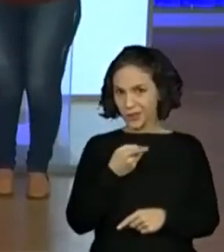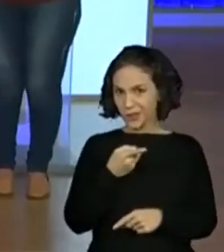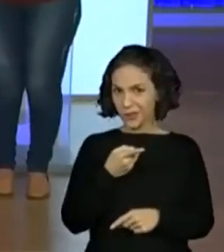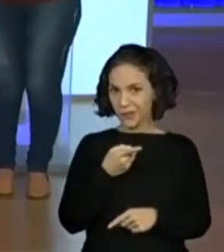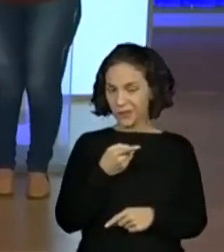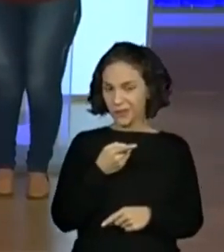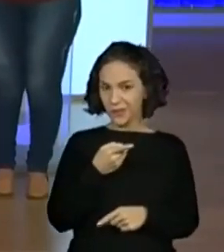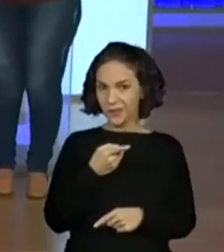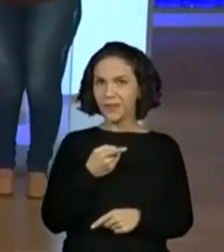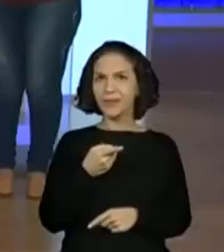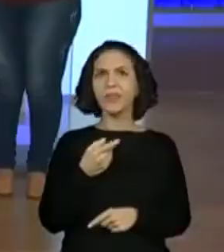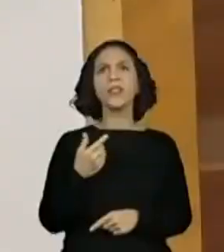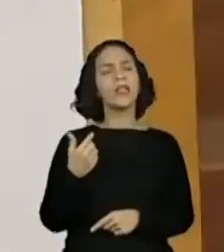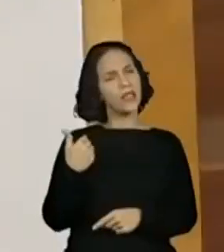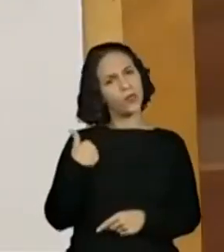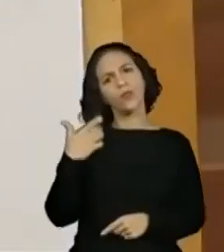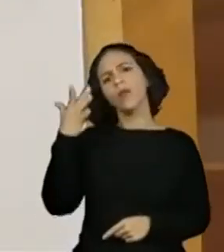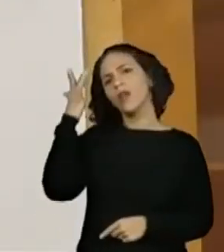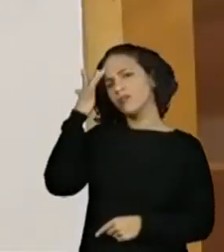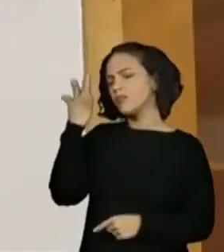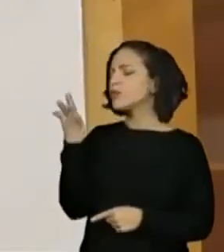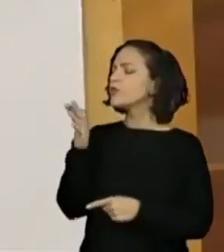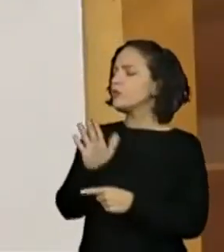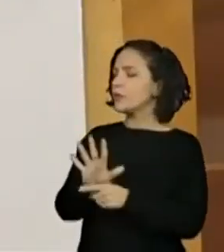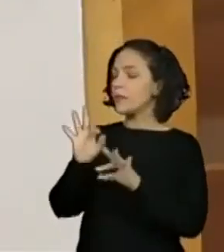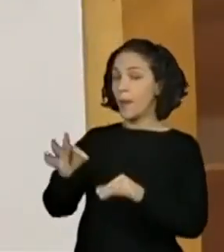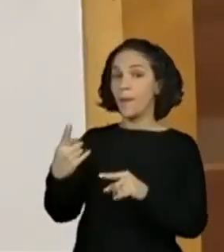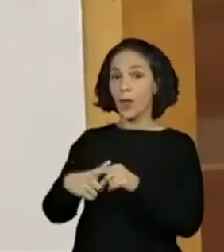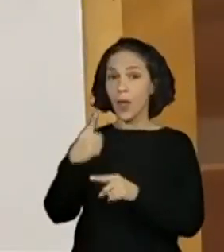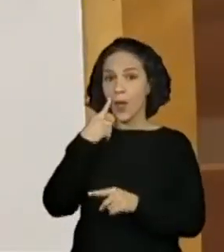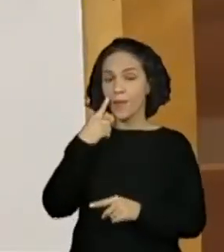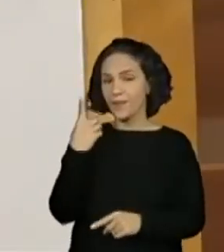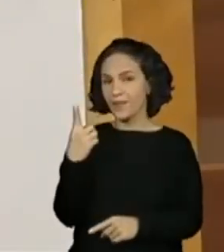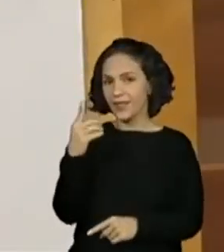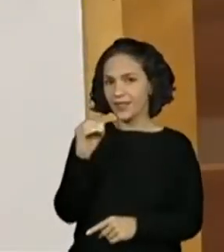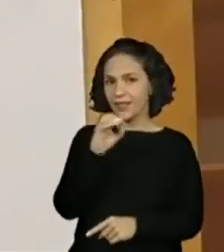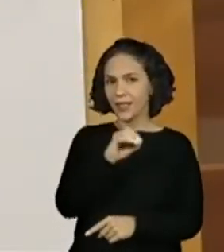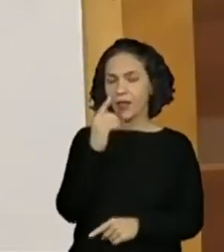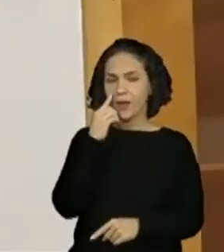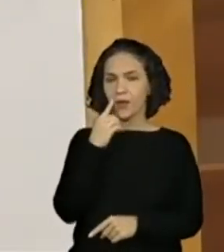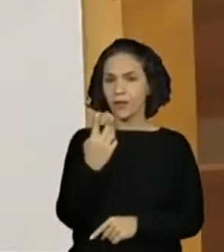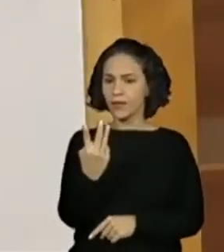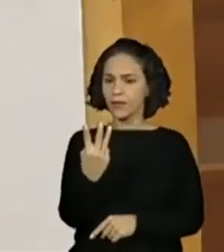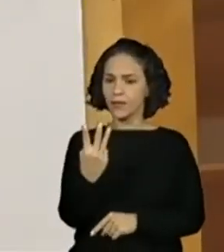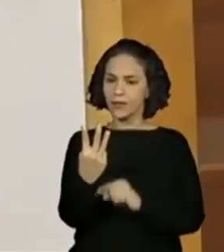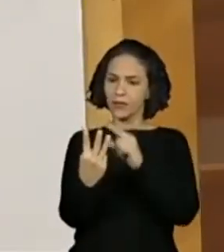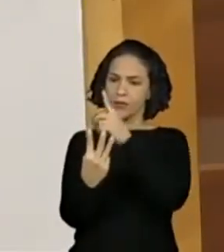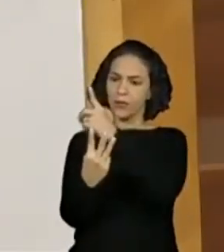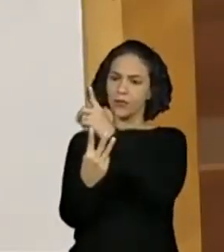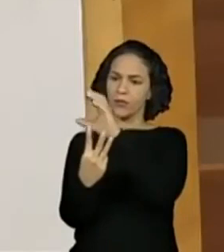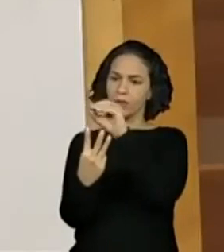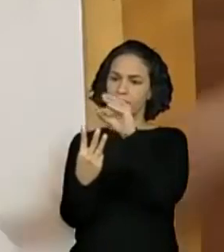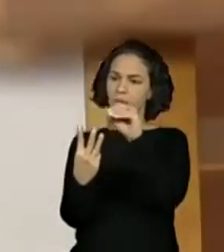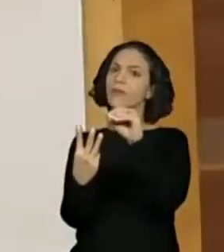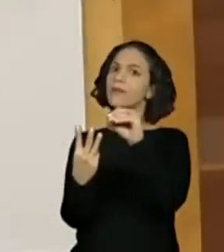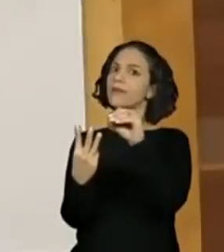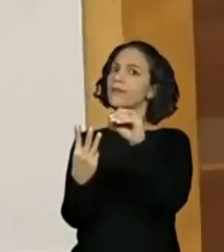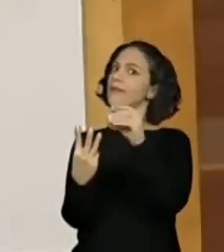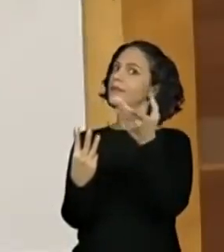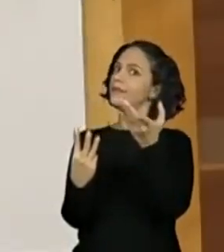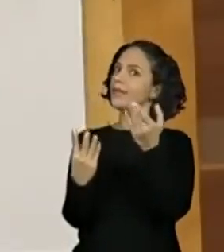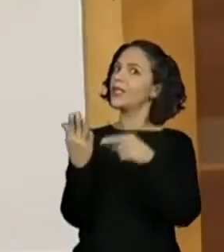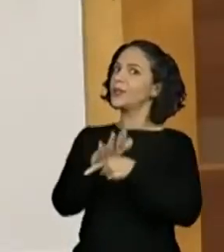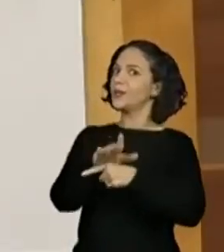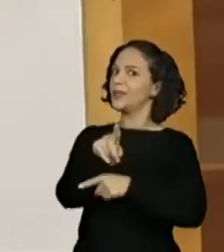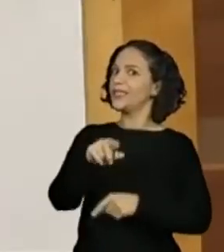197. Eu penso que sim, né, professora? Porque o 100 tem três algarismos. Tem três algarismos. Olha o 100 aqui, ó, para